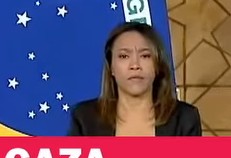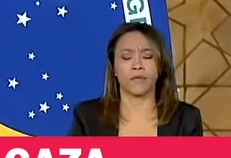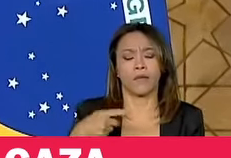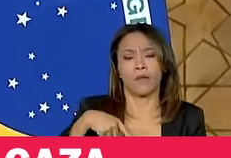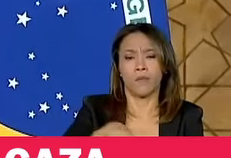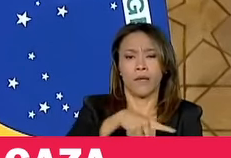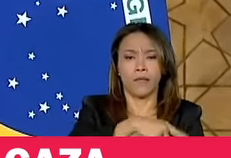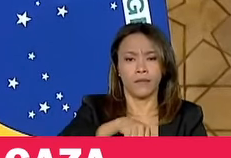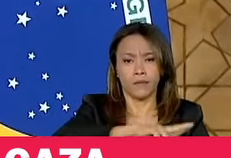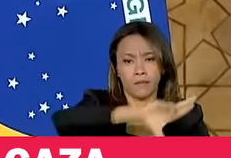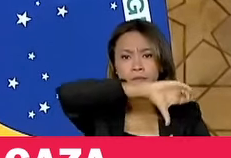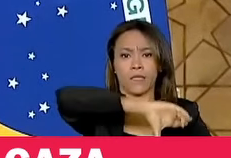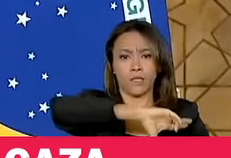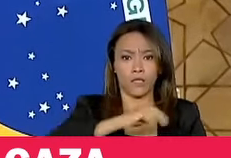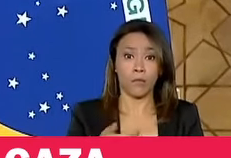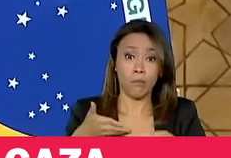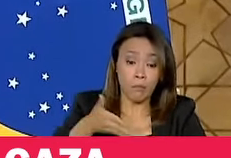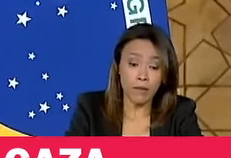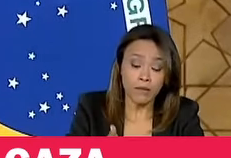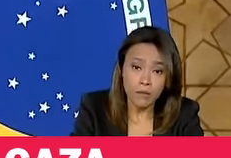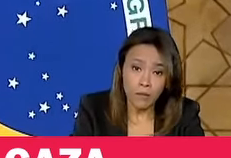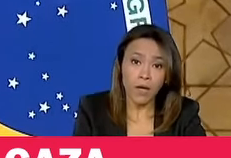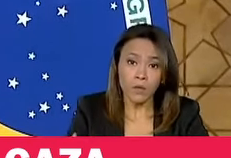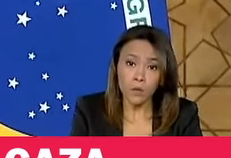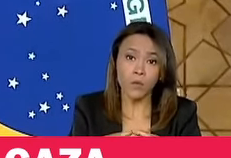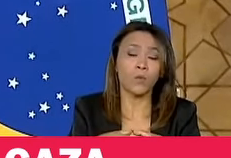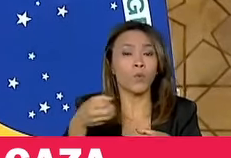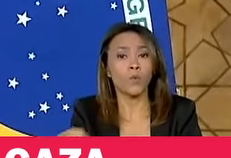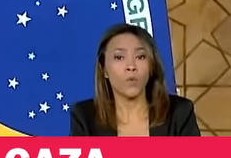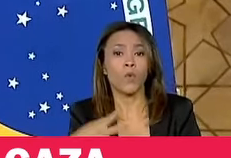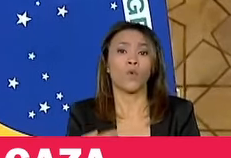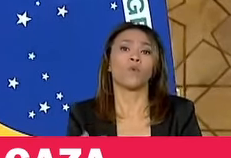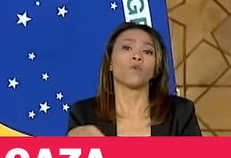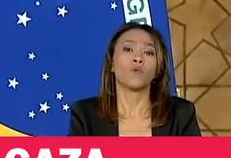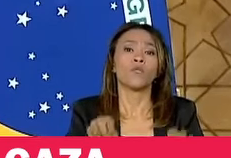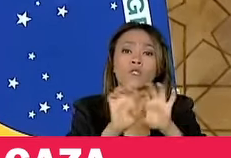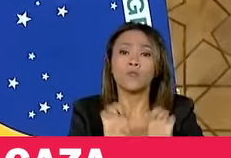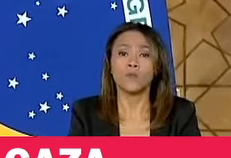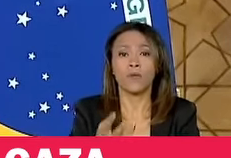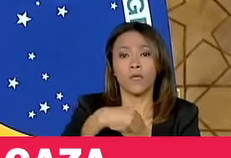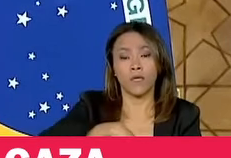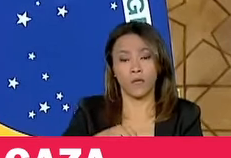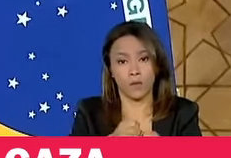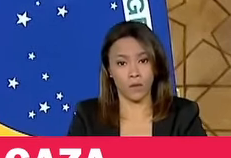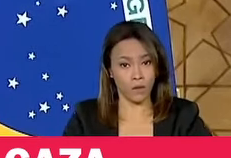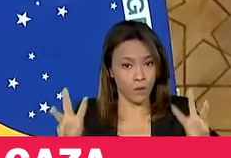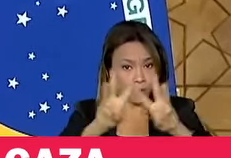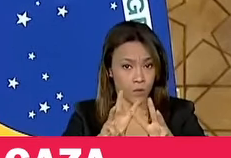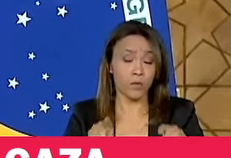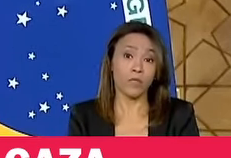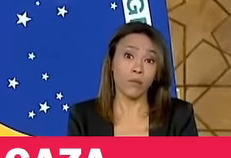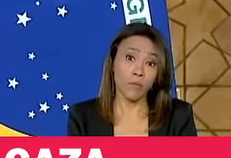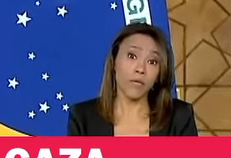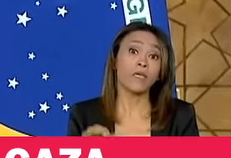Latina, sabe, é preciso que tenha uma nova geopolítica na ONU, é preciso acabar com o direito de